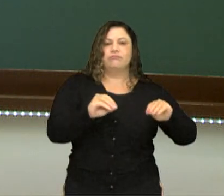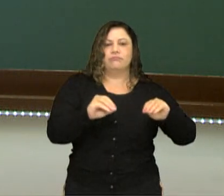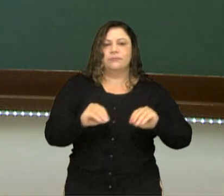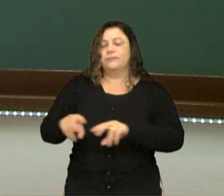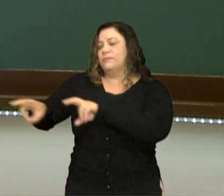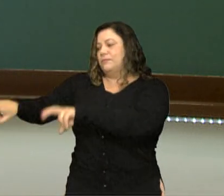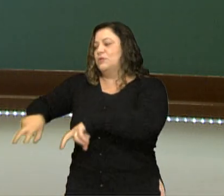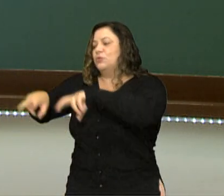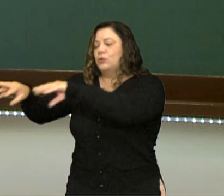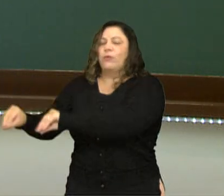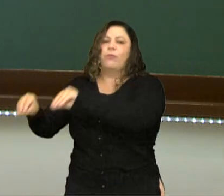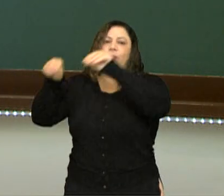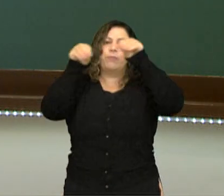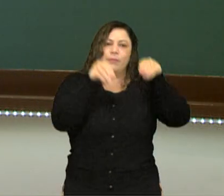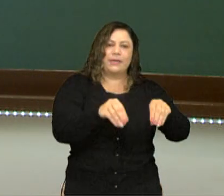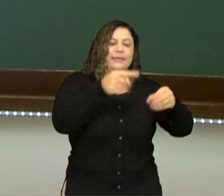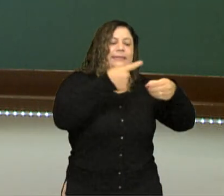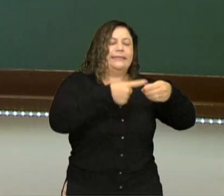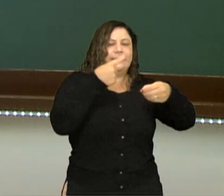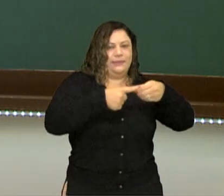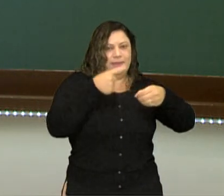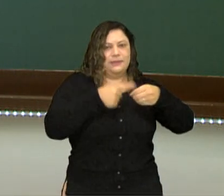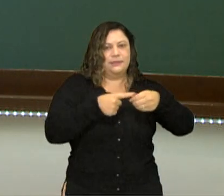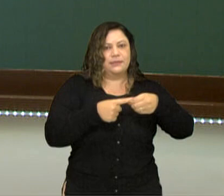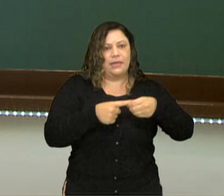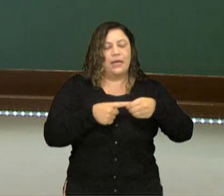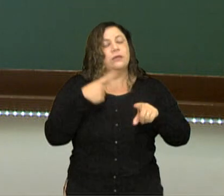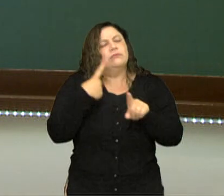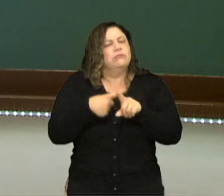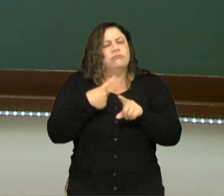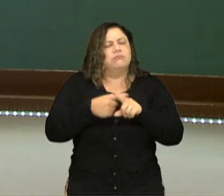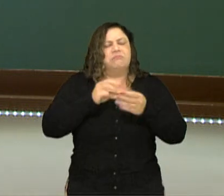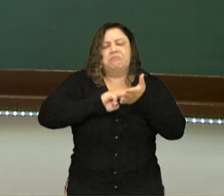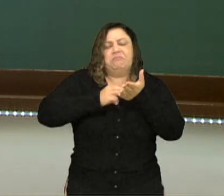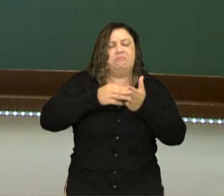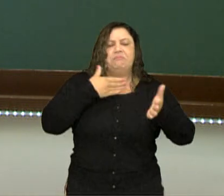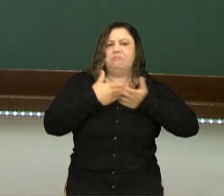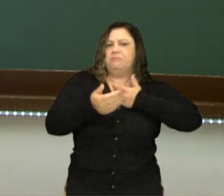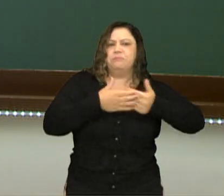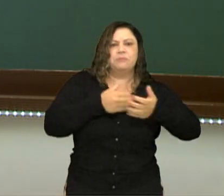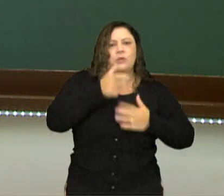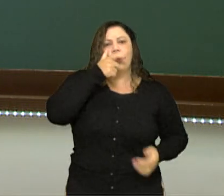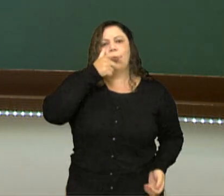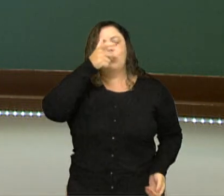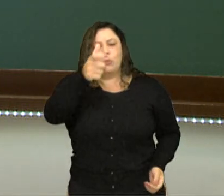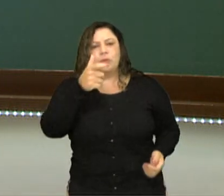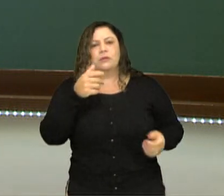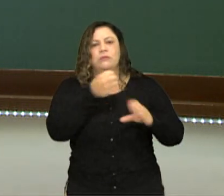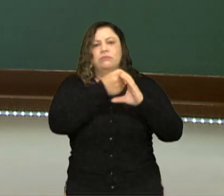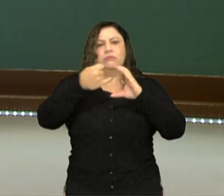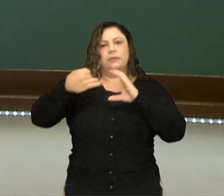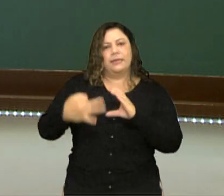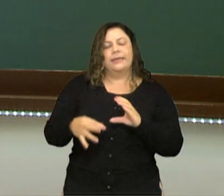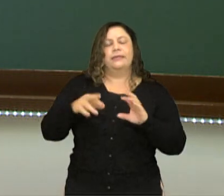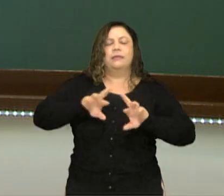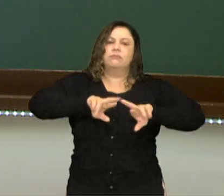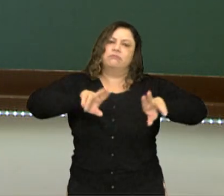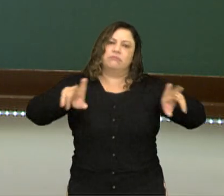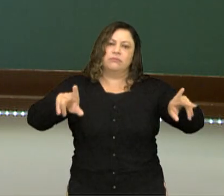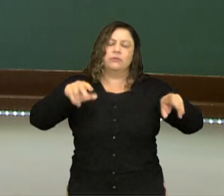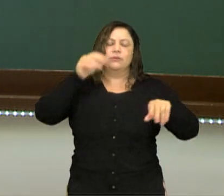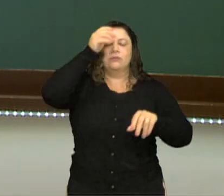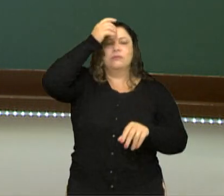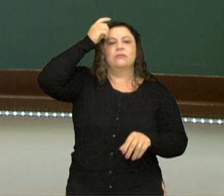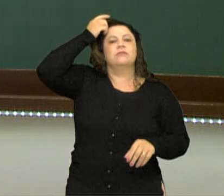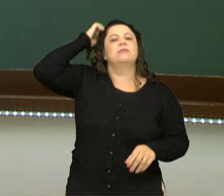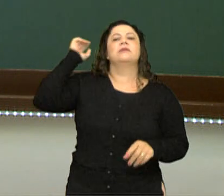acontece esse processo de migração, por algum motivo, por algum interesse ou por alguma característica